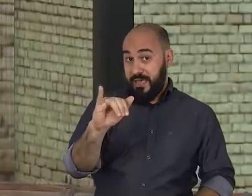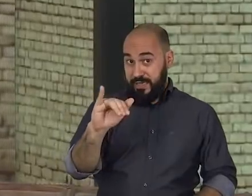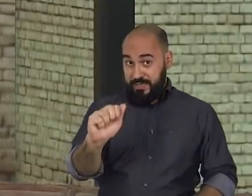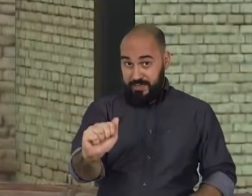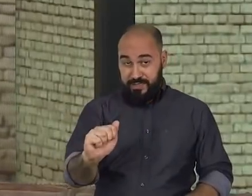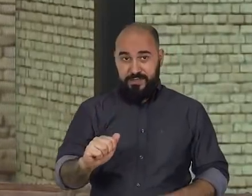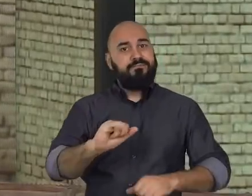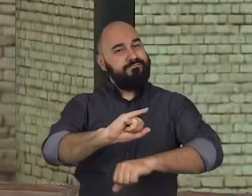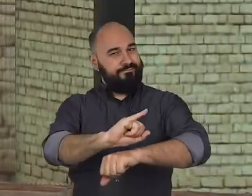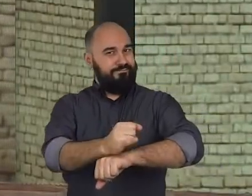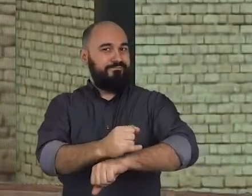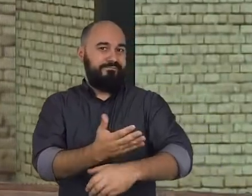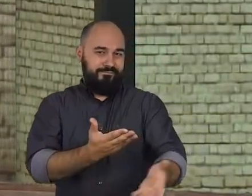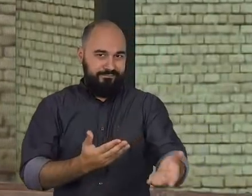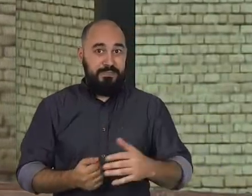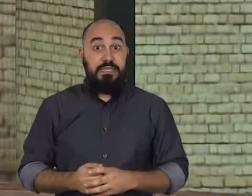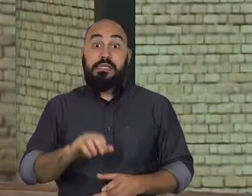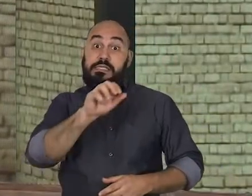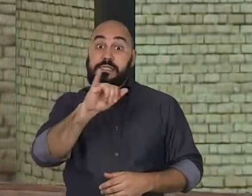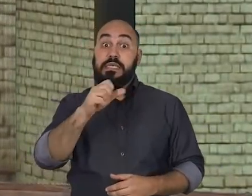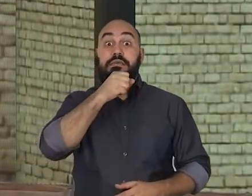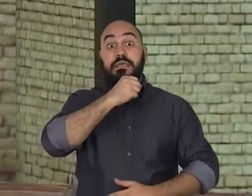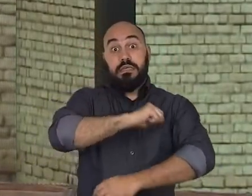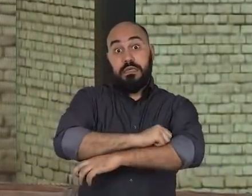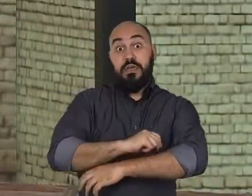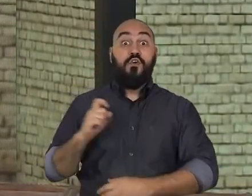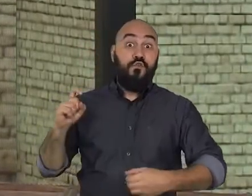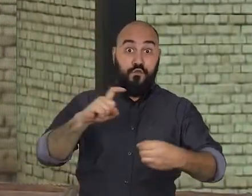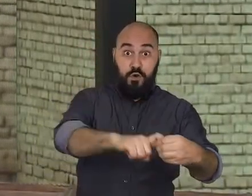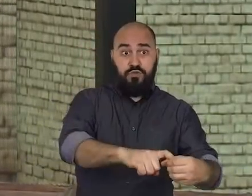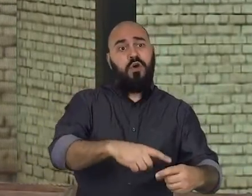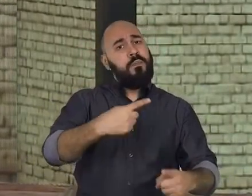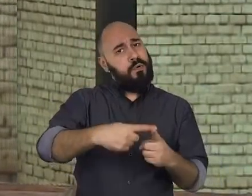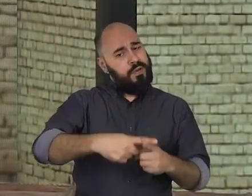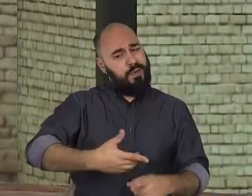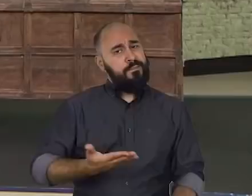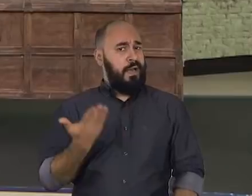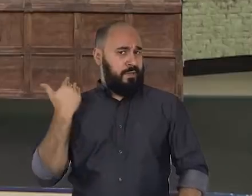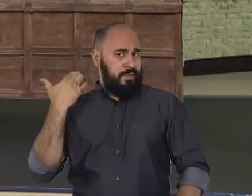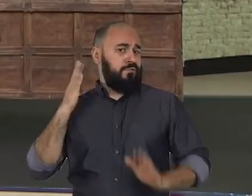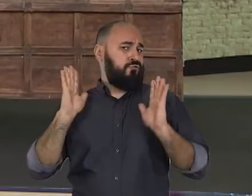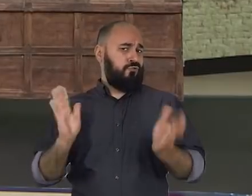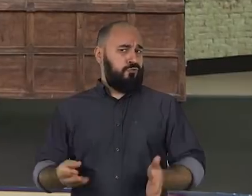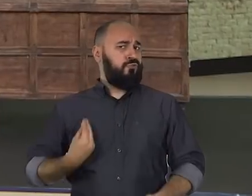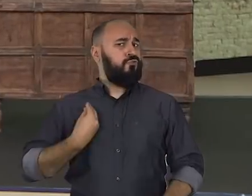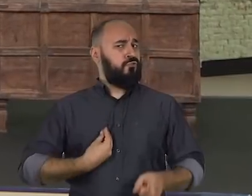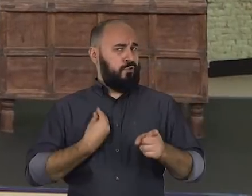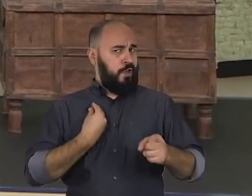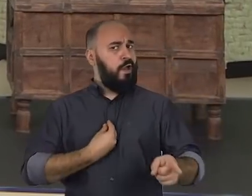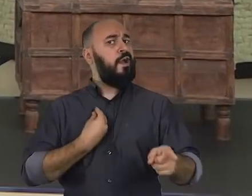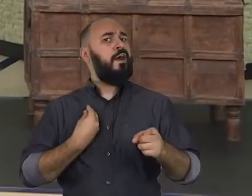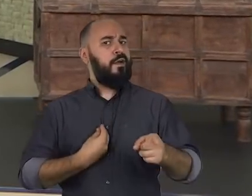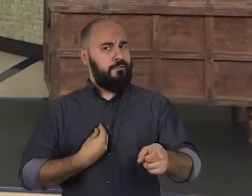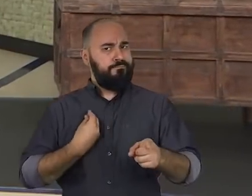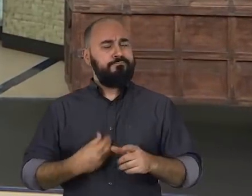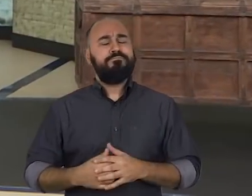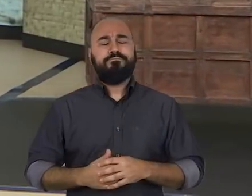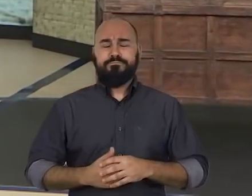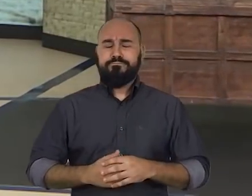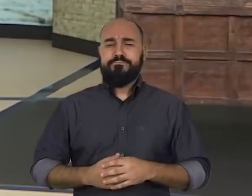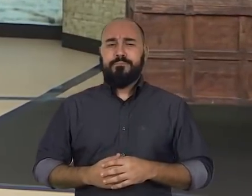Nabucodonosor, retornou, é porque havia estado ali antes. Uma fonte tardia, não necessariamente